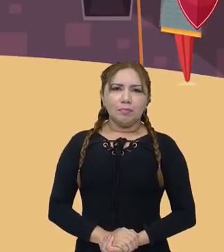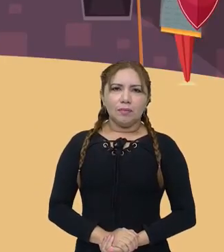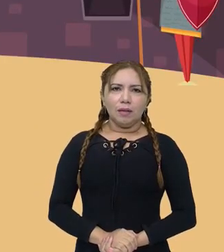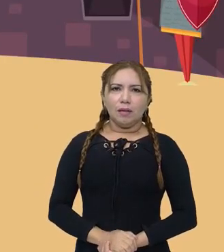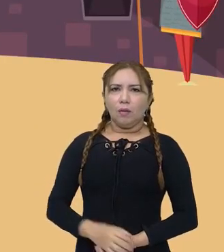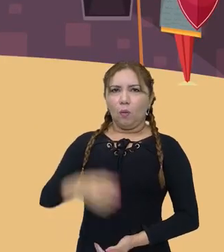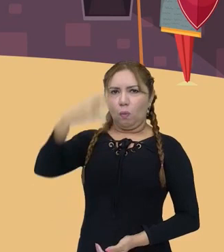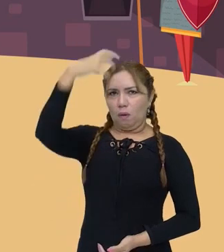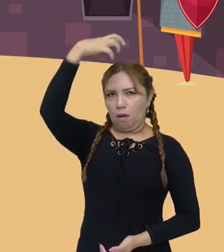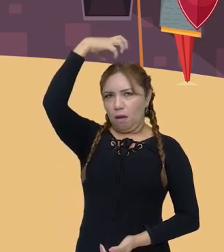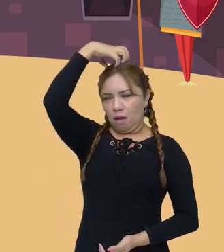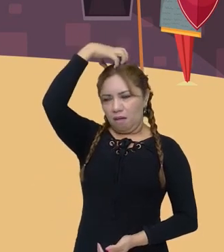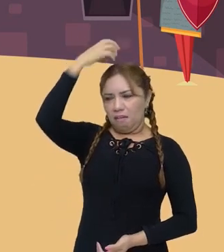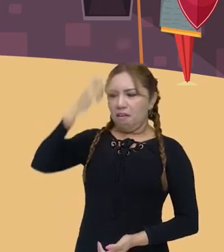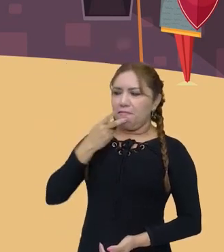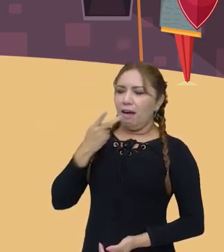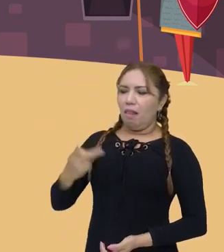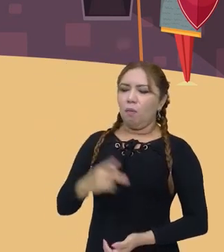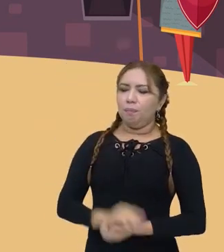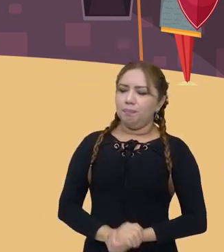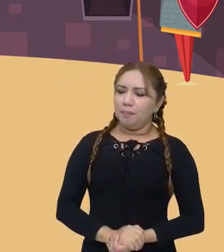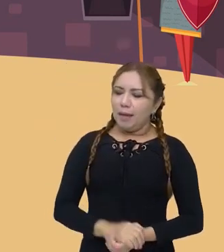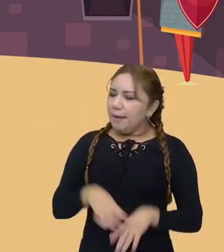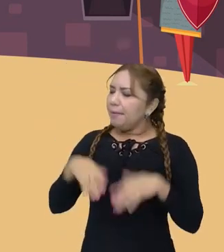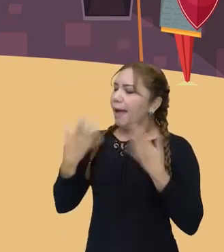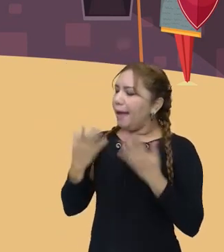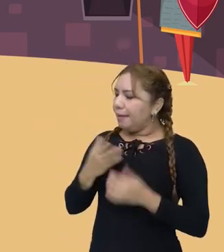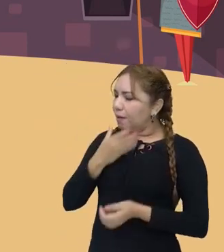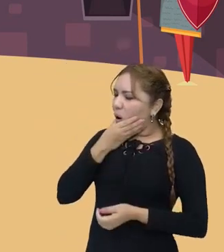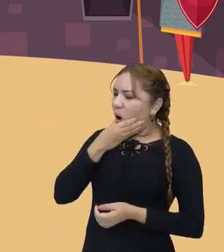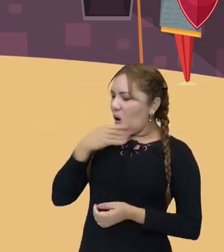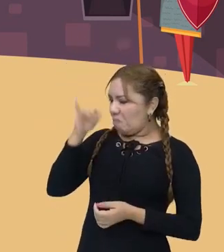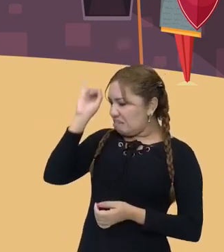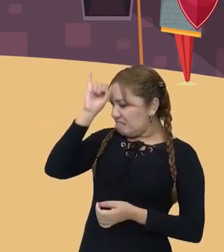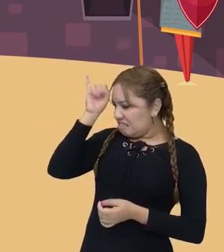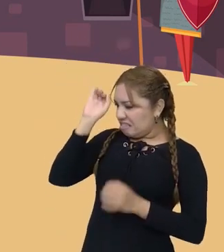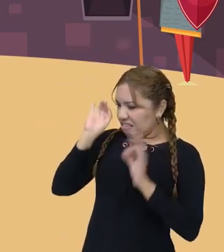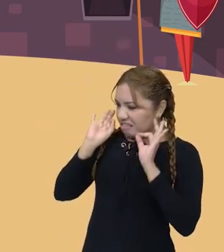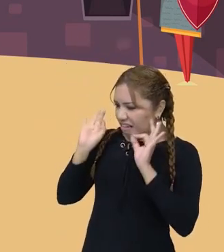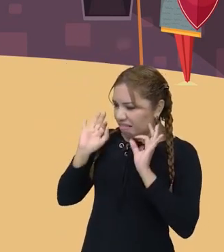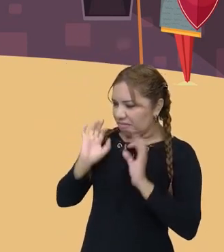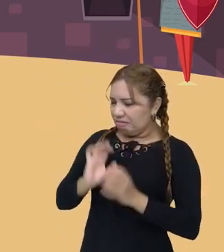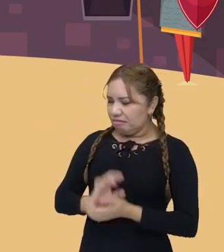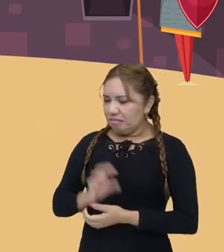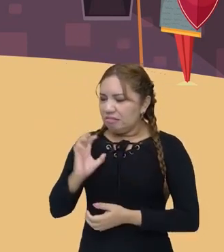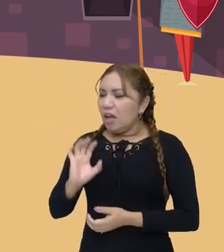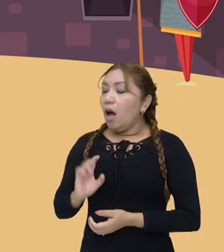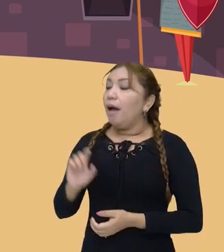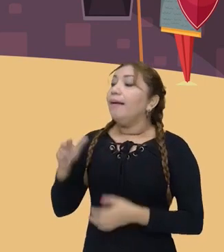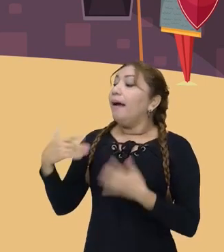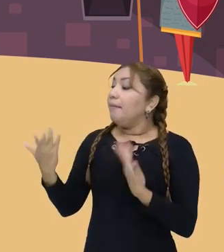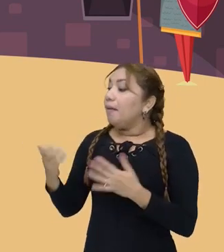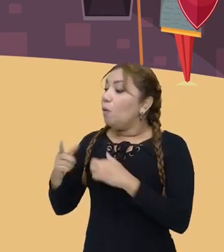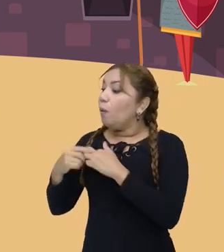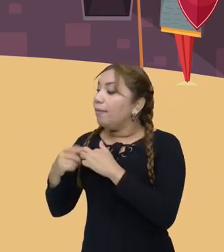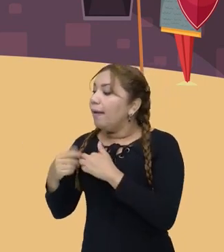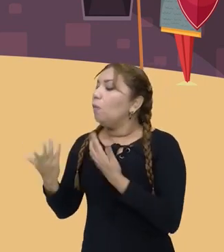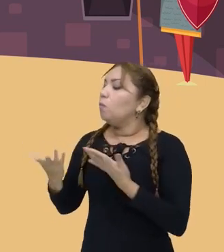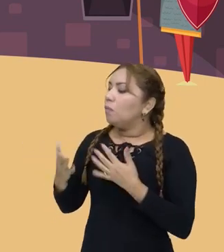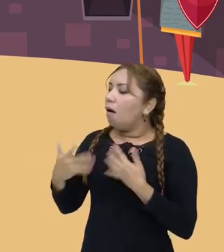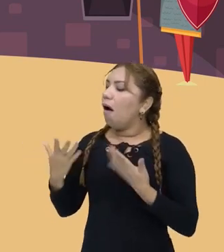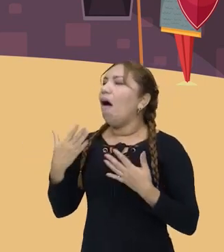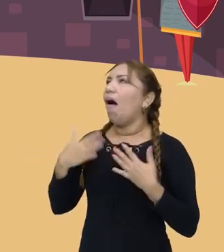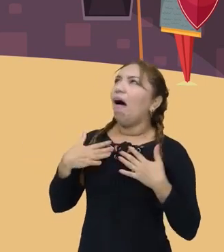O rei, ele começa falando: pescador de meia tigela, onde está meu anel real?